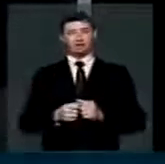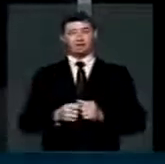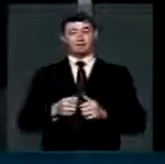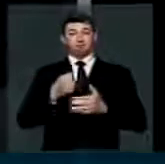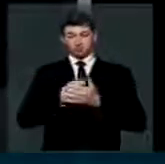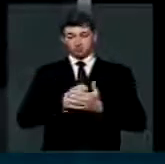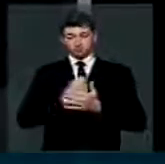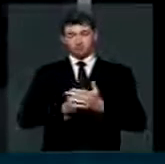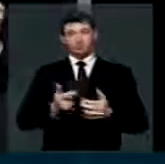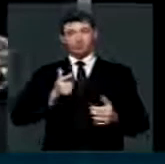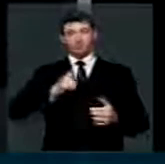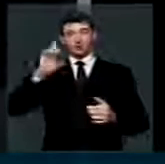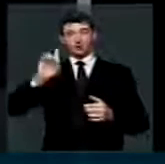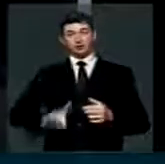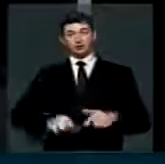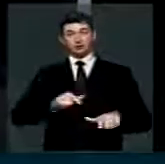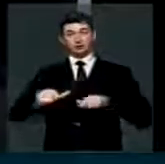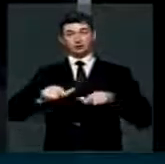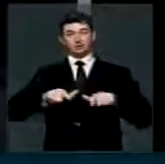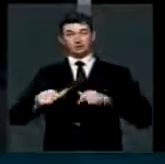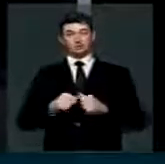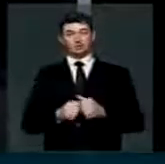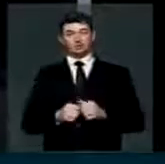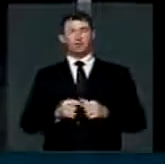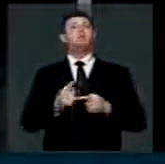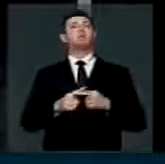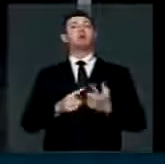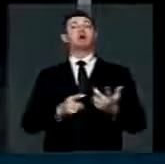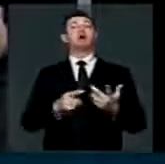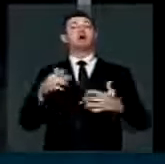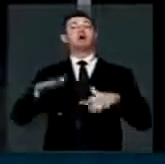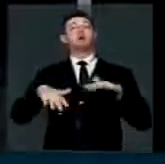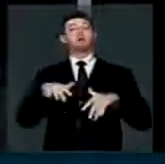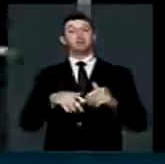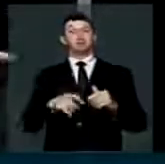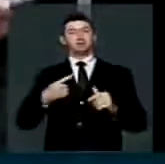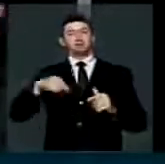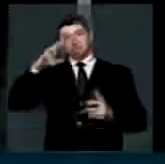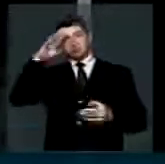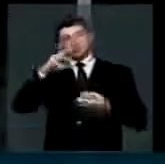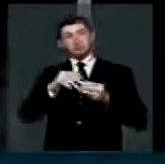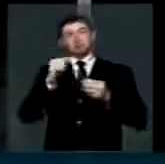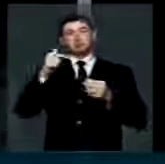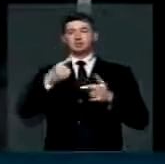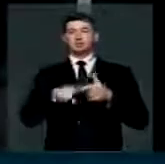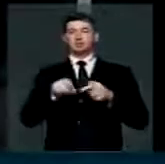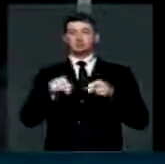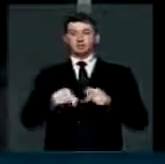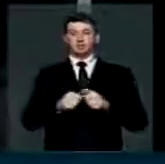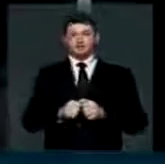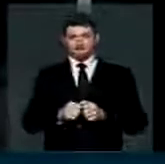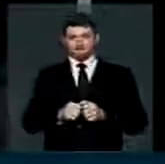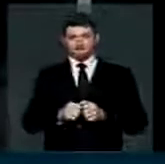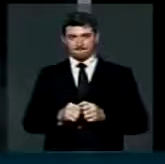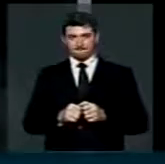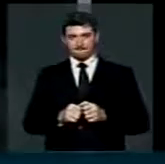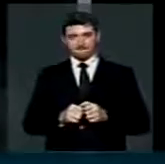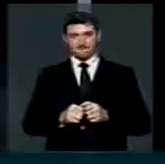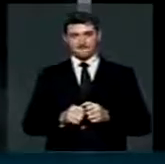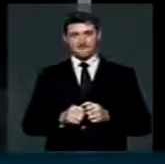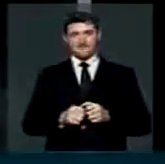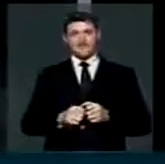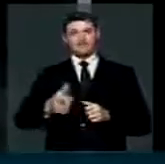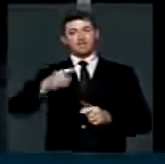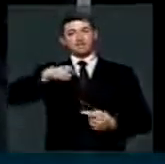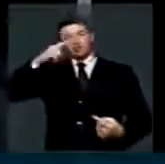que luta para ter o direito ao trabalho, porque às vezes a gente tem uma incompreensão desse problema. Há